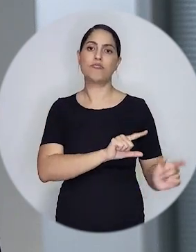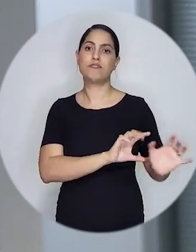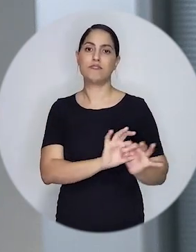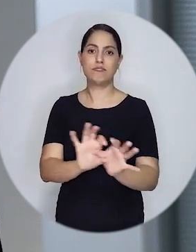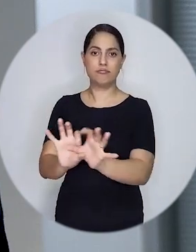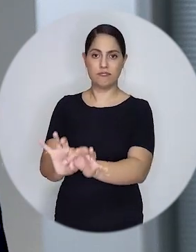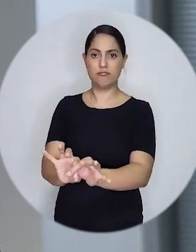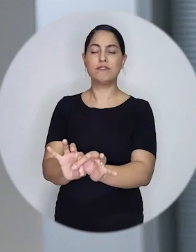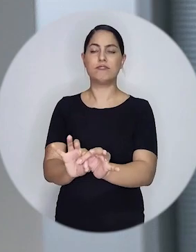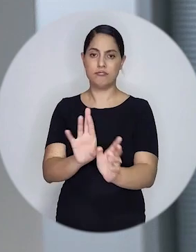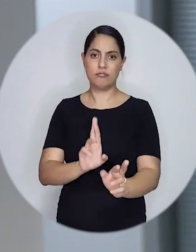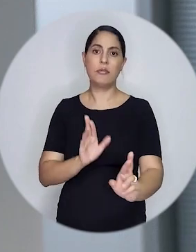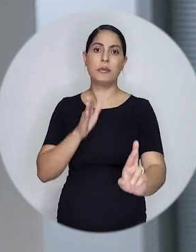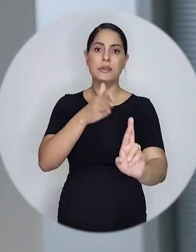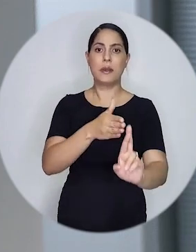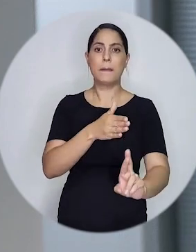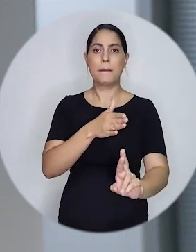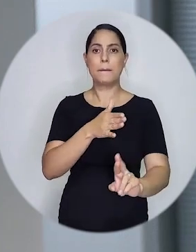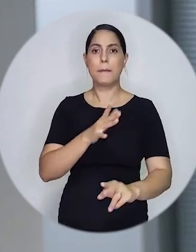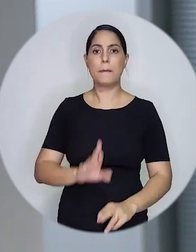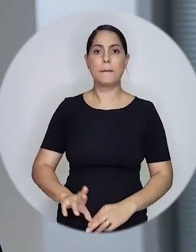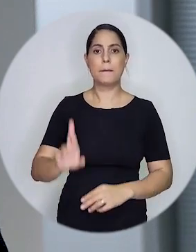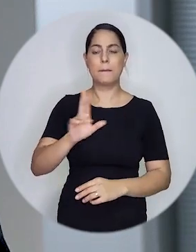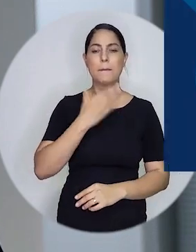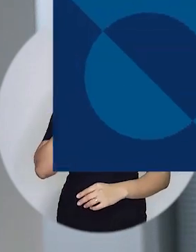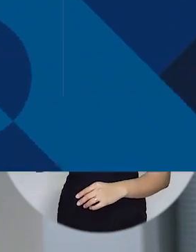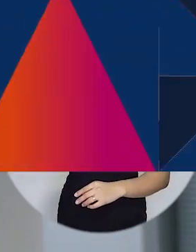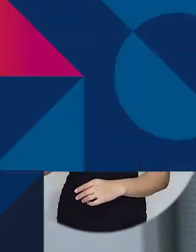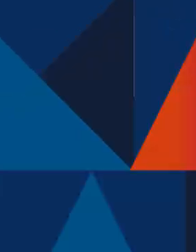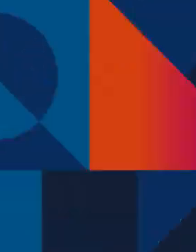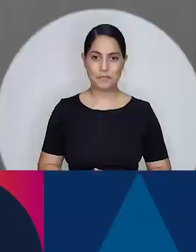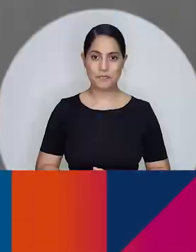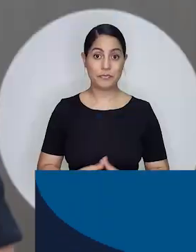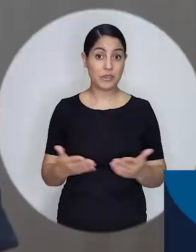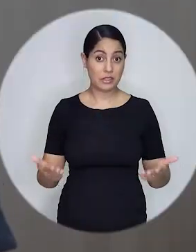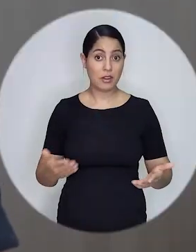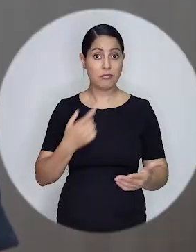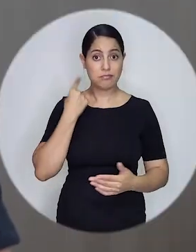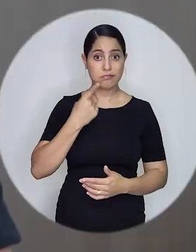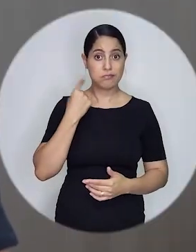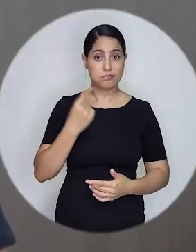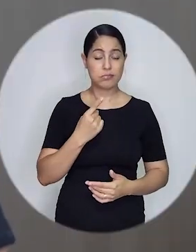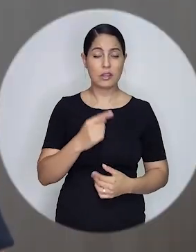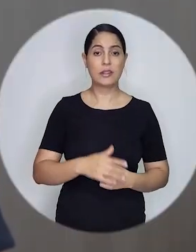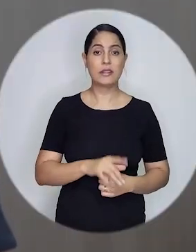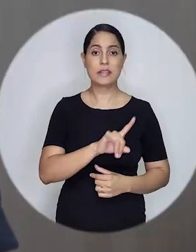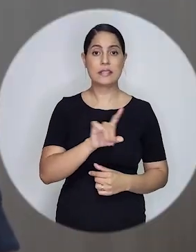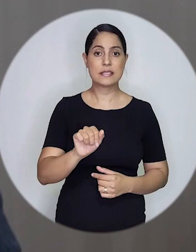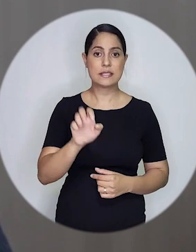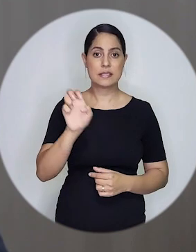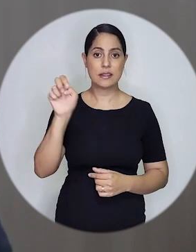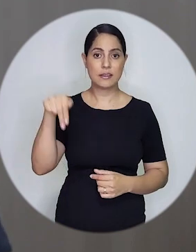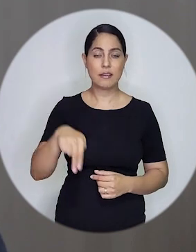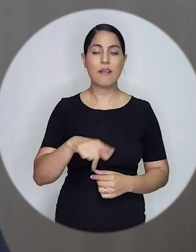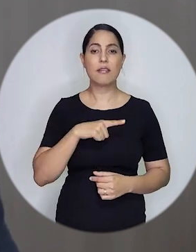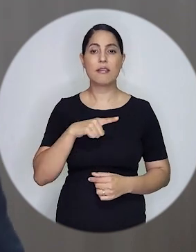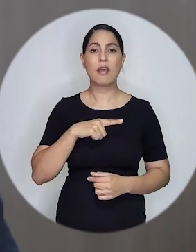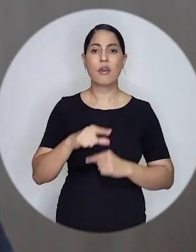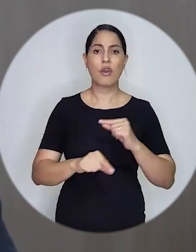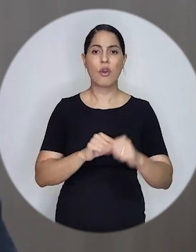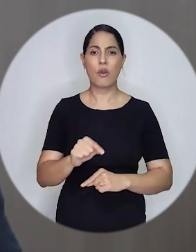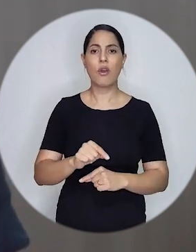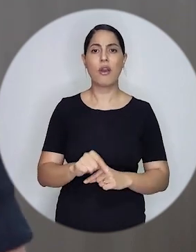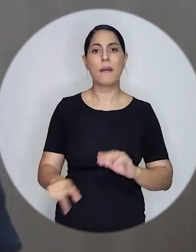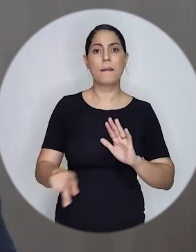cada vez melhor representando cada advogada e cada advogado brasileiro. O advogado Cristiano Zanin teve o nome aprovado pelo